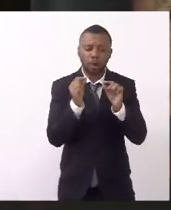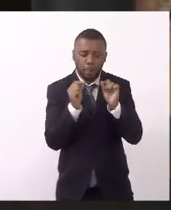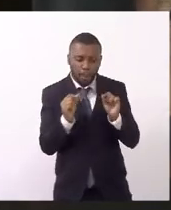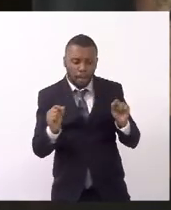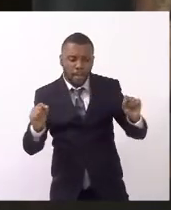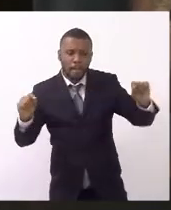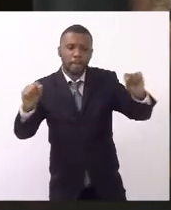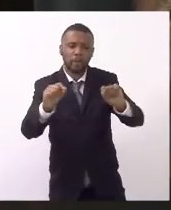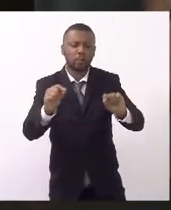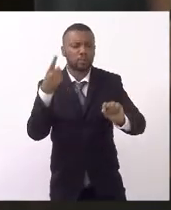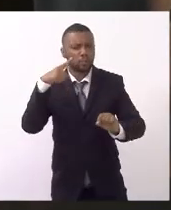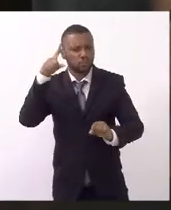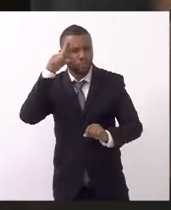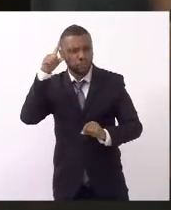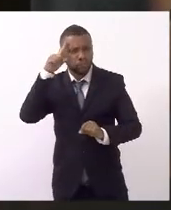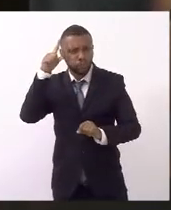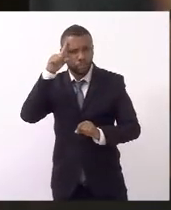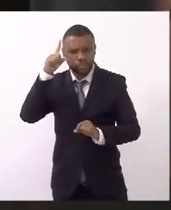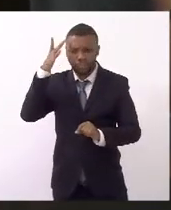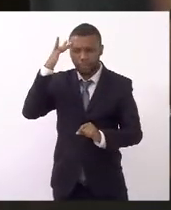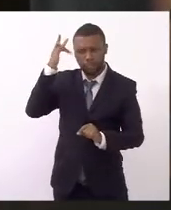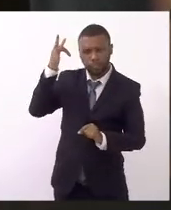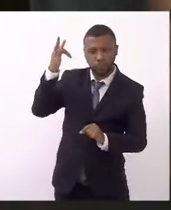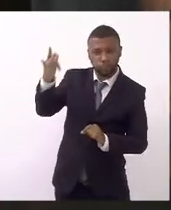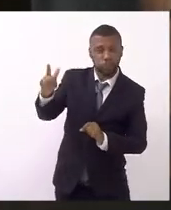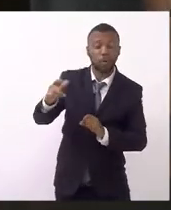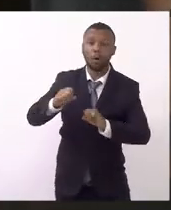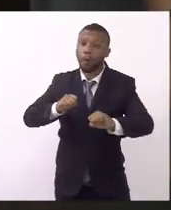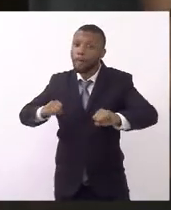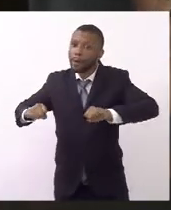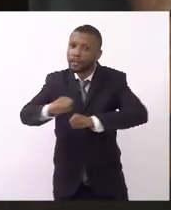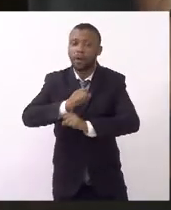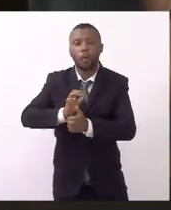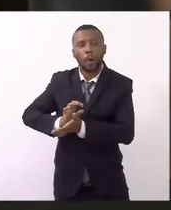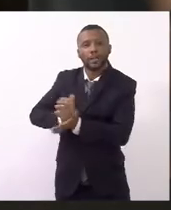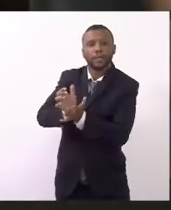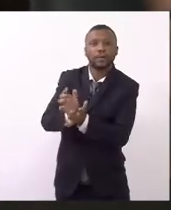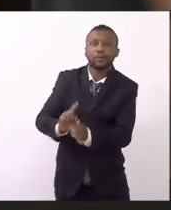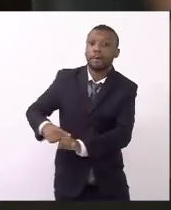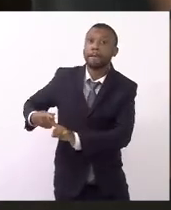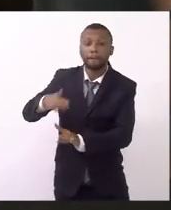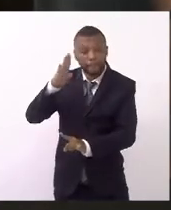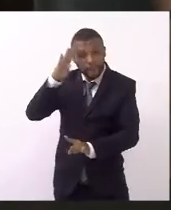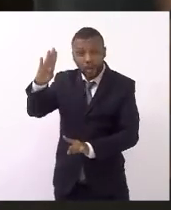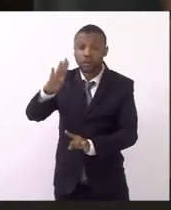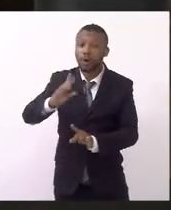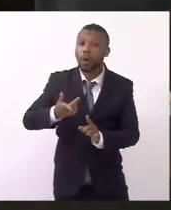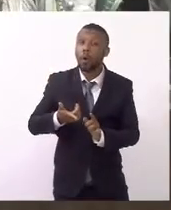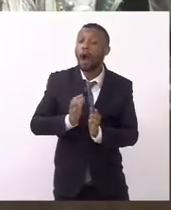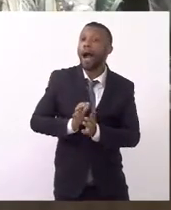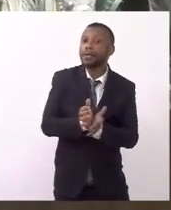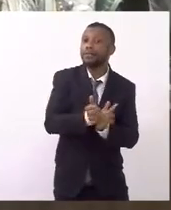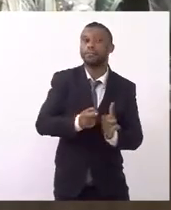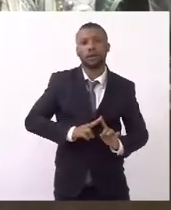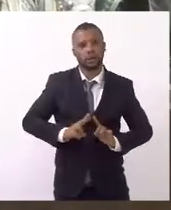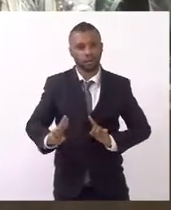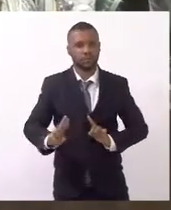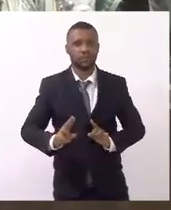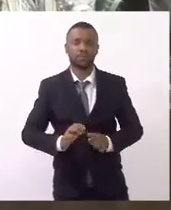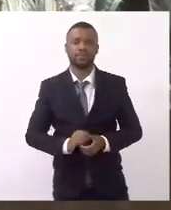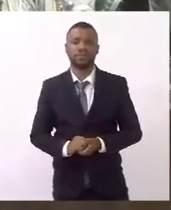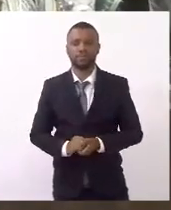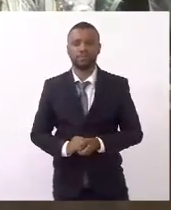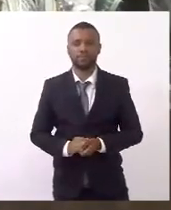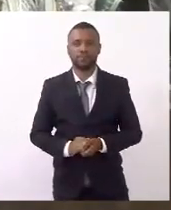cotidianamente combater o racismo eo racismo religioso E aí